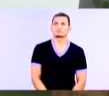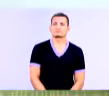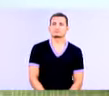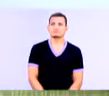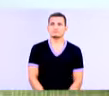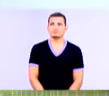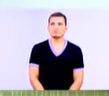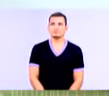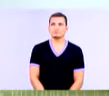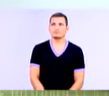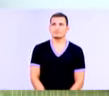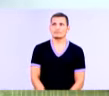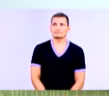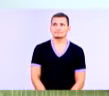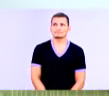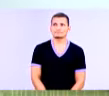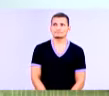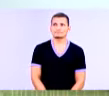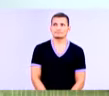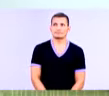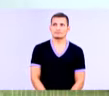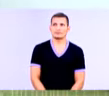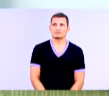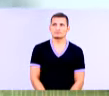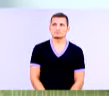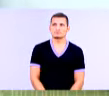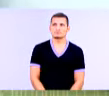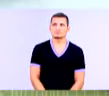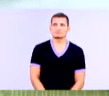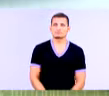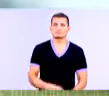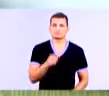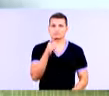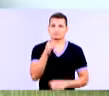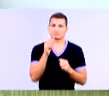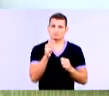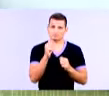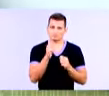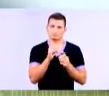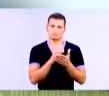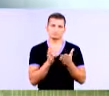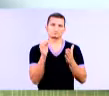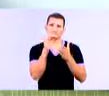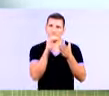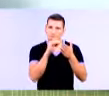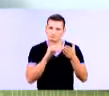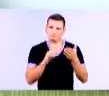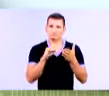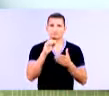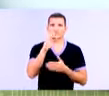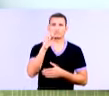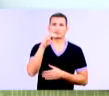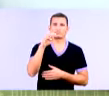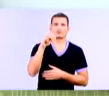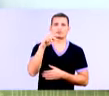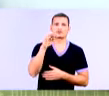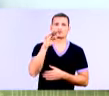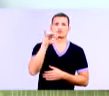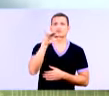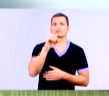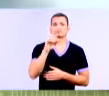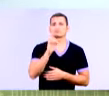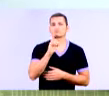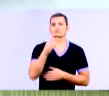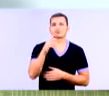Considerações. Eu já ia esquecendo. Você pode encher teu código de comentário sem nenhum problema, que ele não vai aumentar o código-fonte do teu sistema,